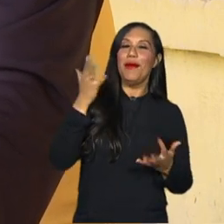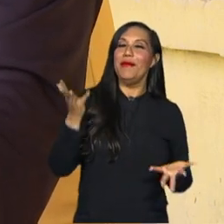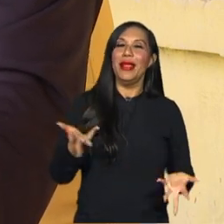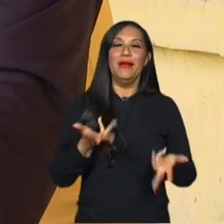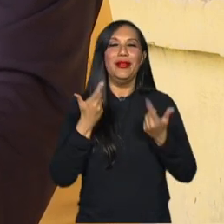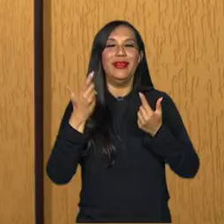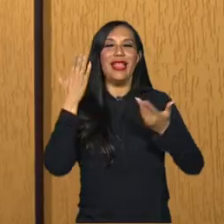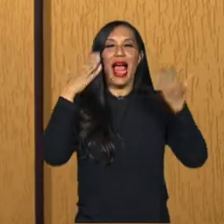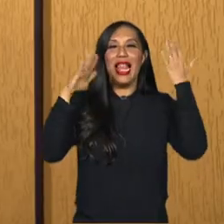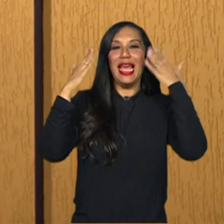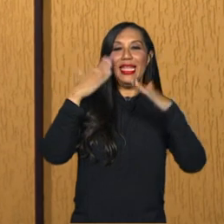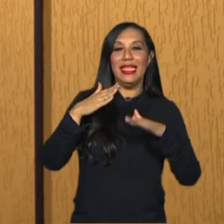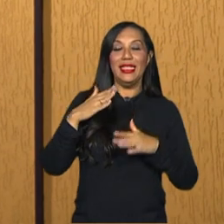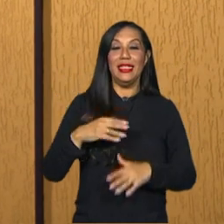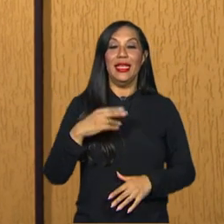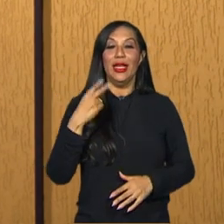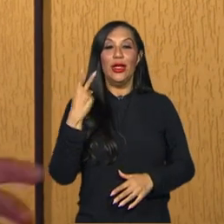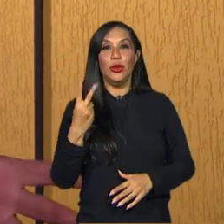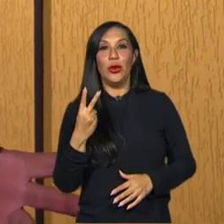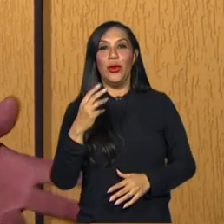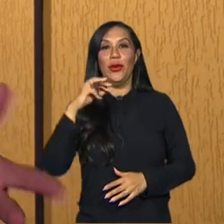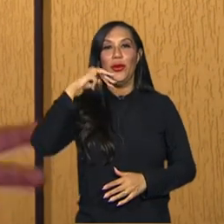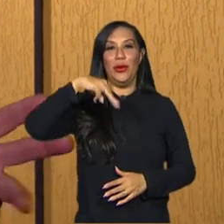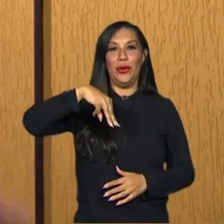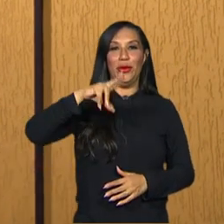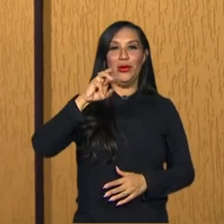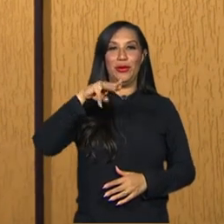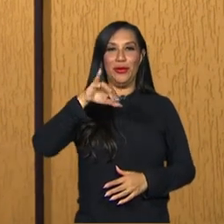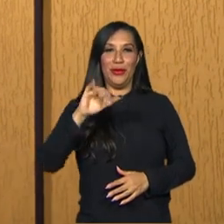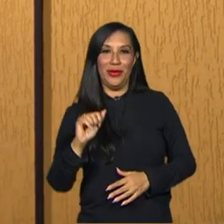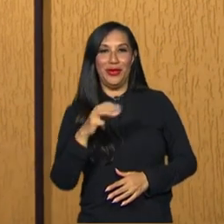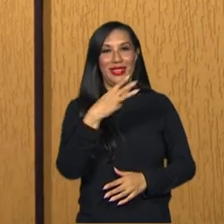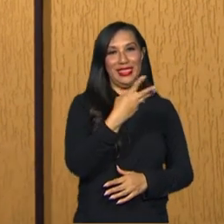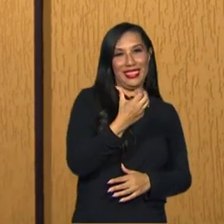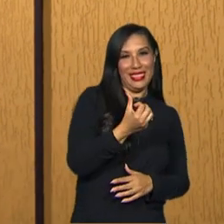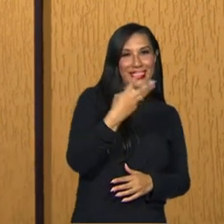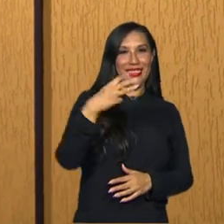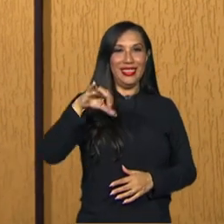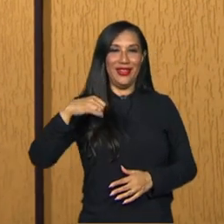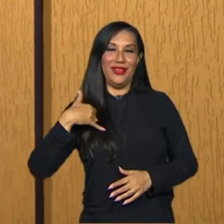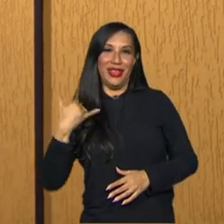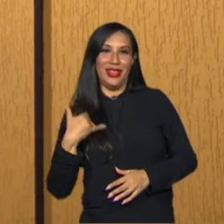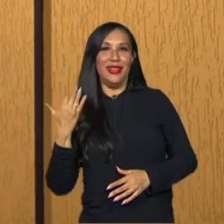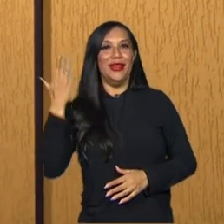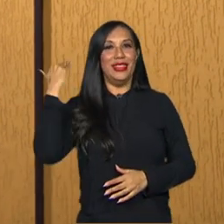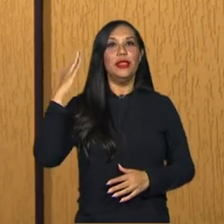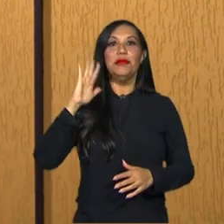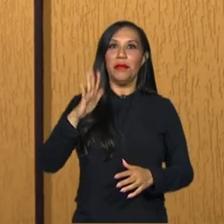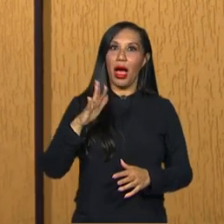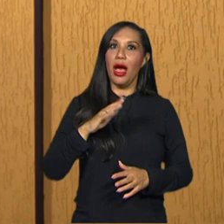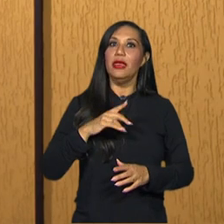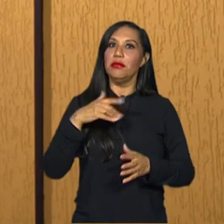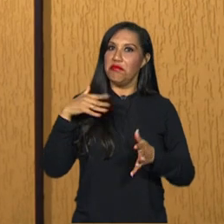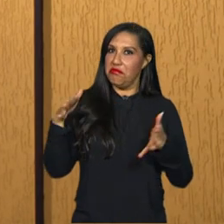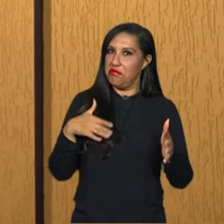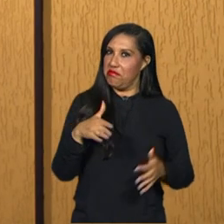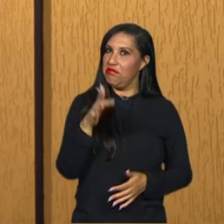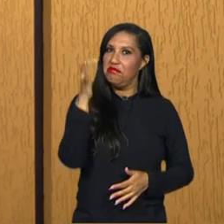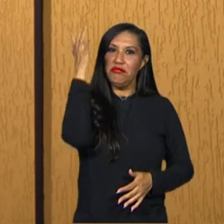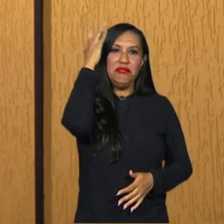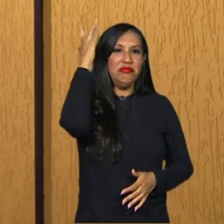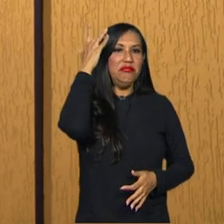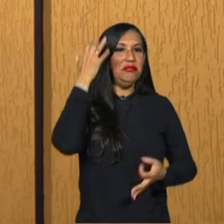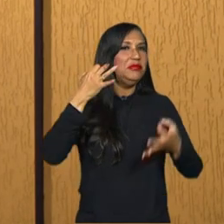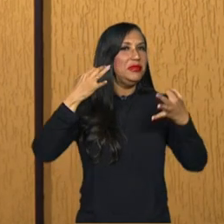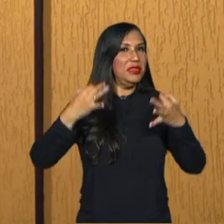muita alegria para nós. Duas múmias, né? Um com 36, um com 39 anos. Mas que fazia diferença dentro de campo. Com